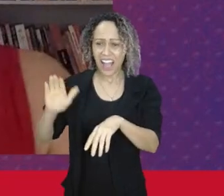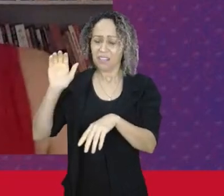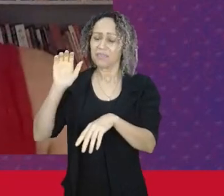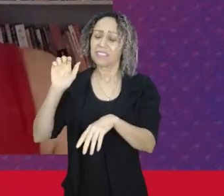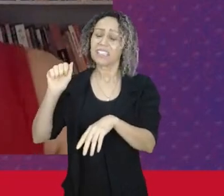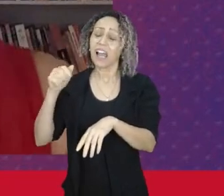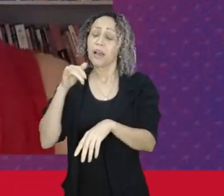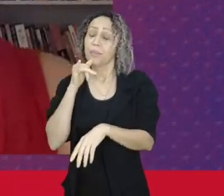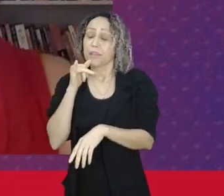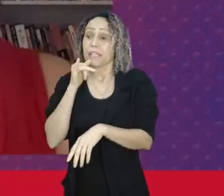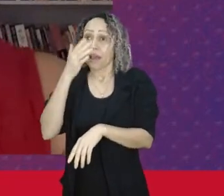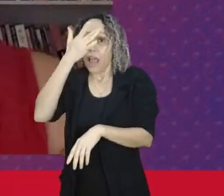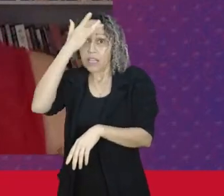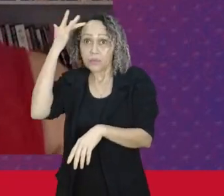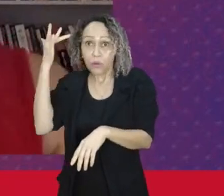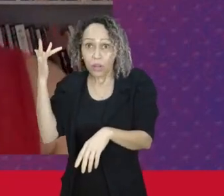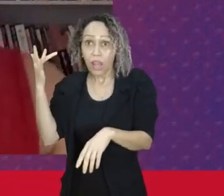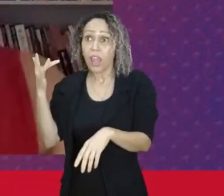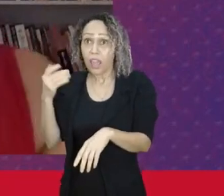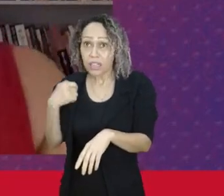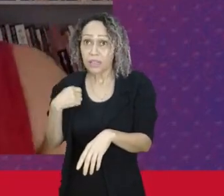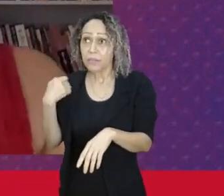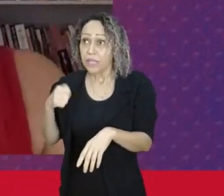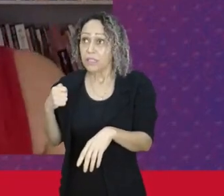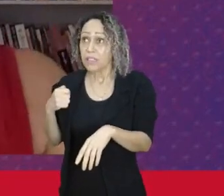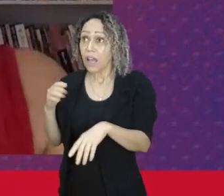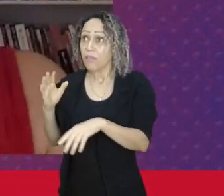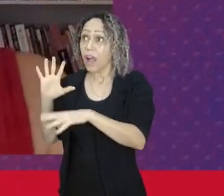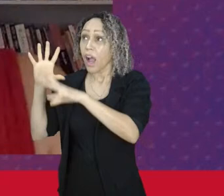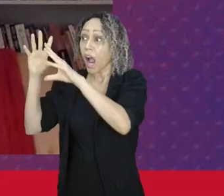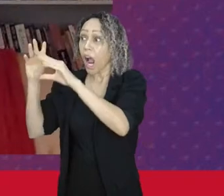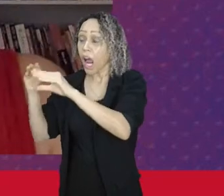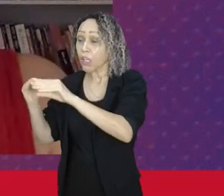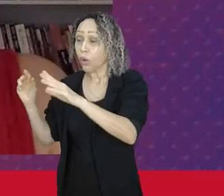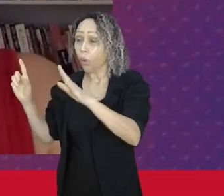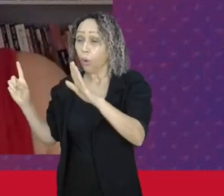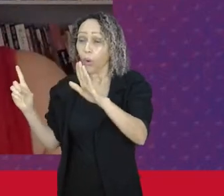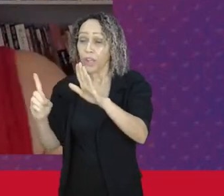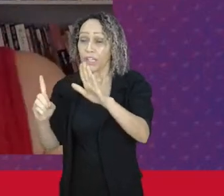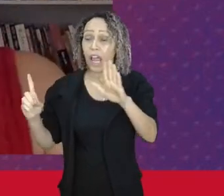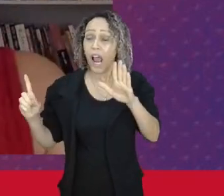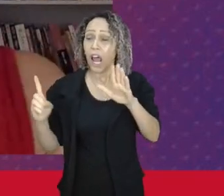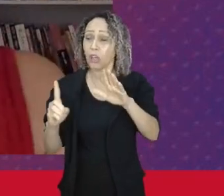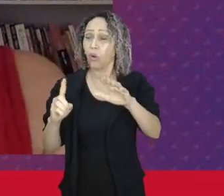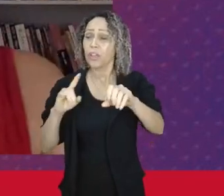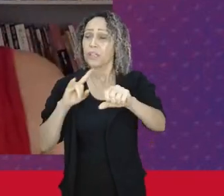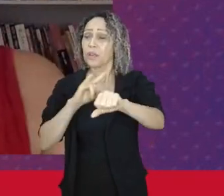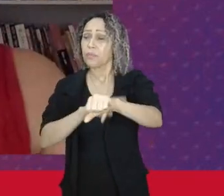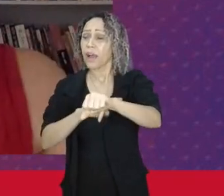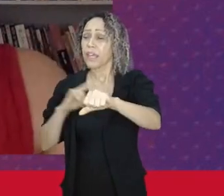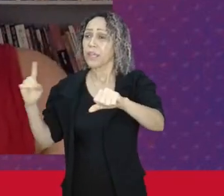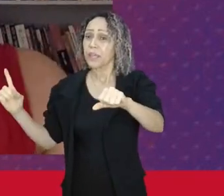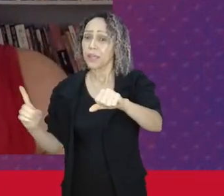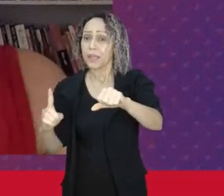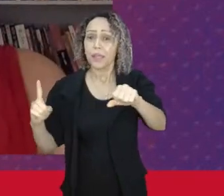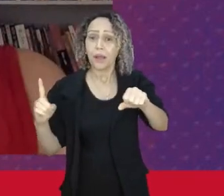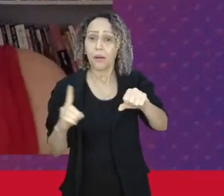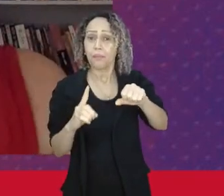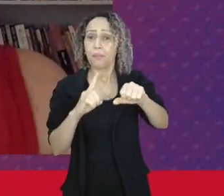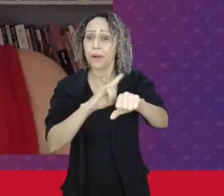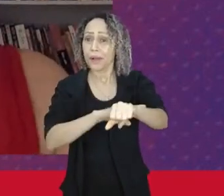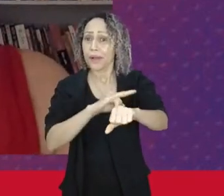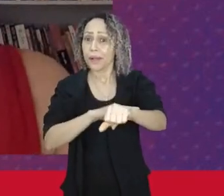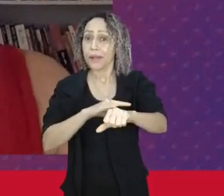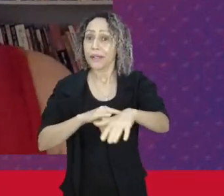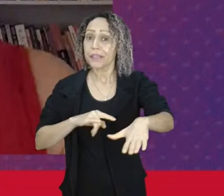atacadas. Isso fez com que as mulheres não pudessem sair à noite e apresentar a